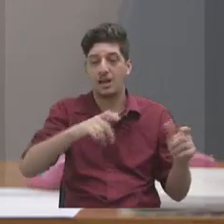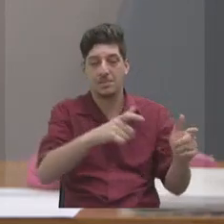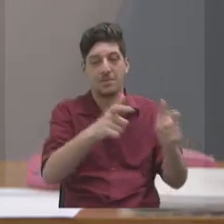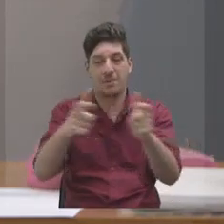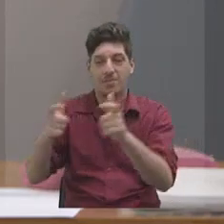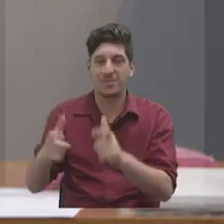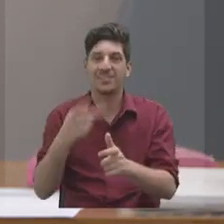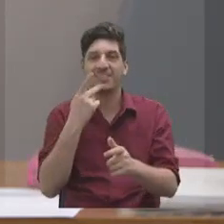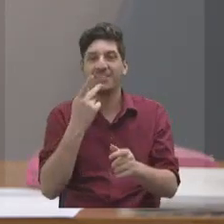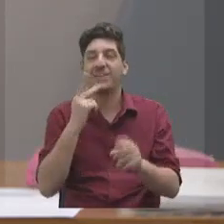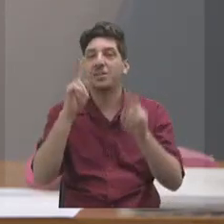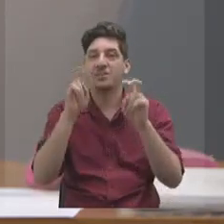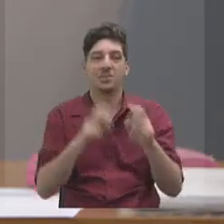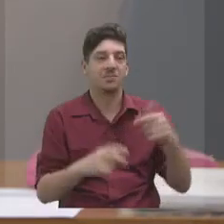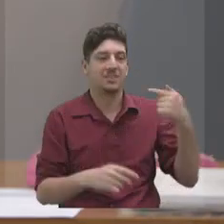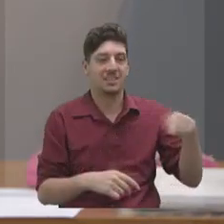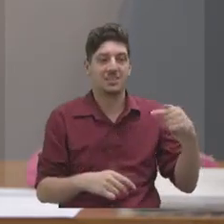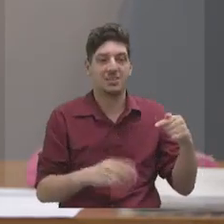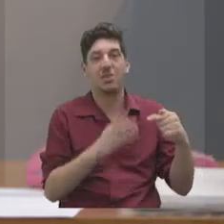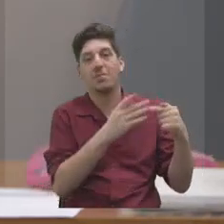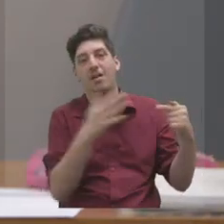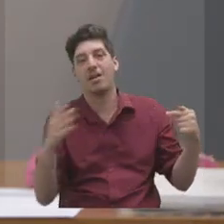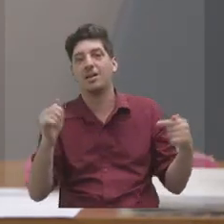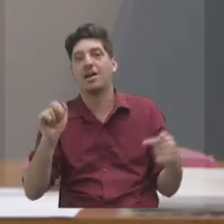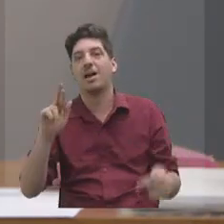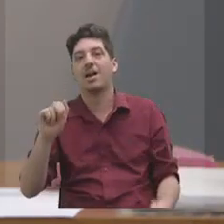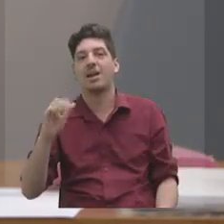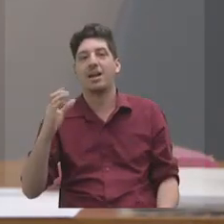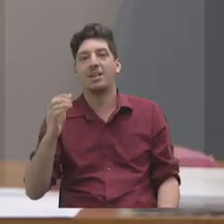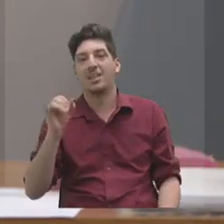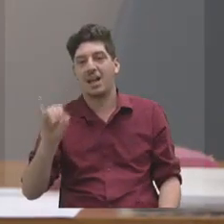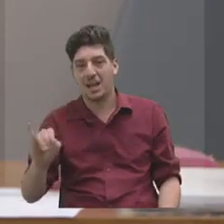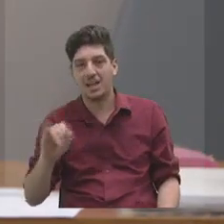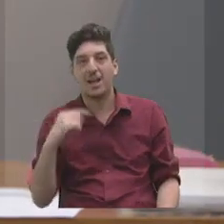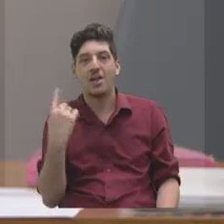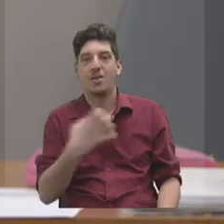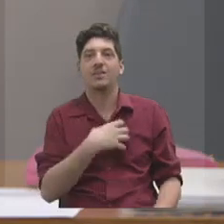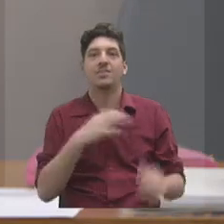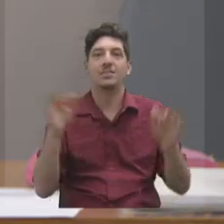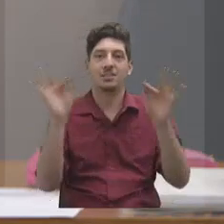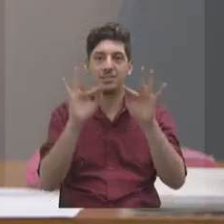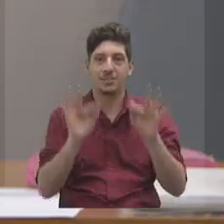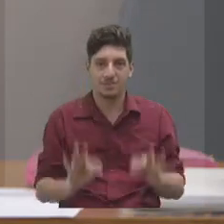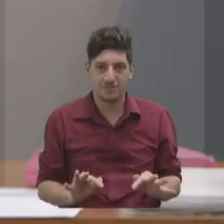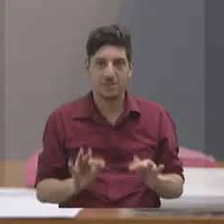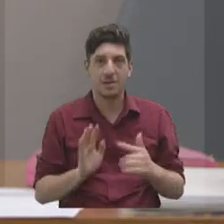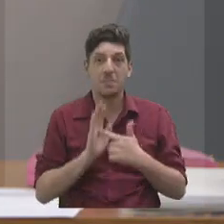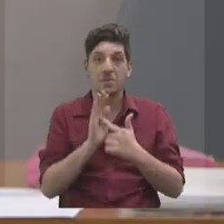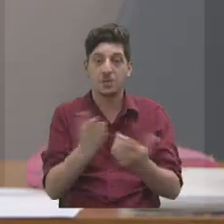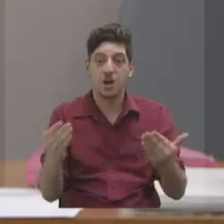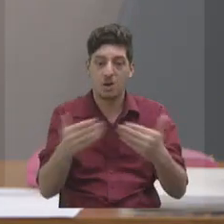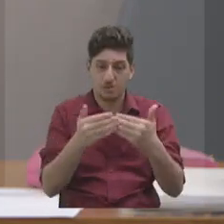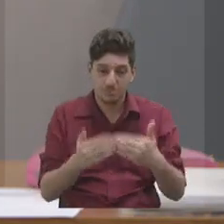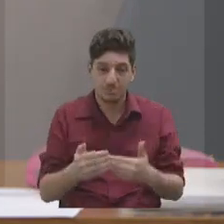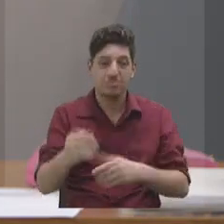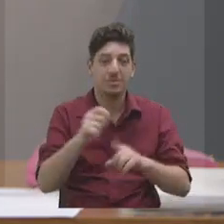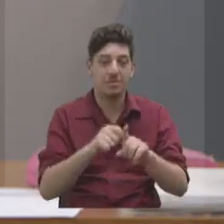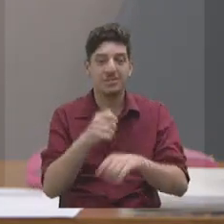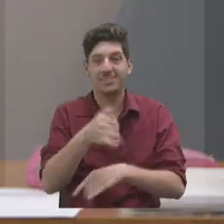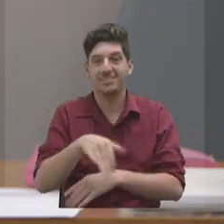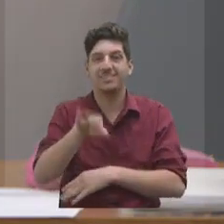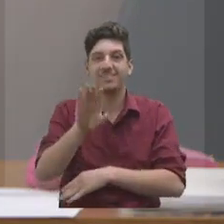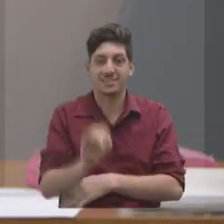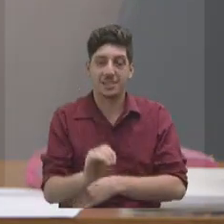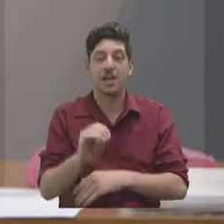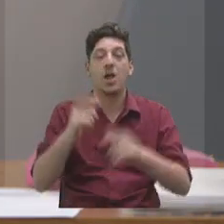ligação né Sete Lagoas era sair é a gente né com muita satisfação também deu a ordem de início agora no mês de maio né o trecho né de Sete